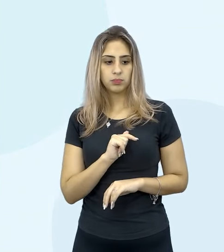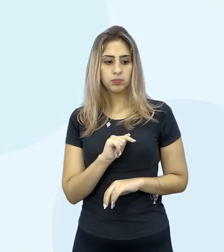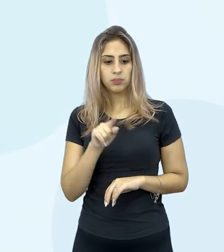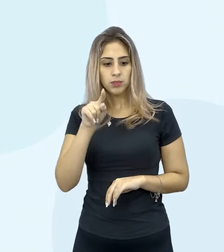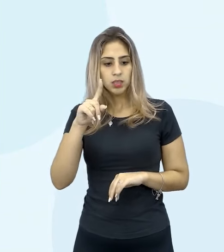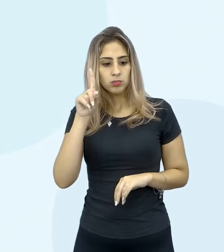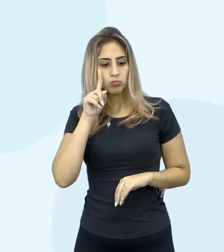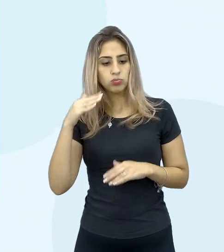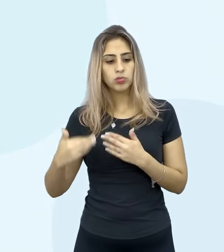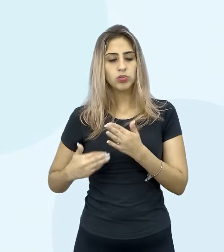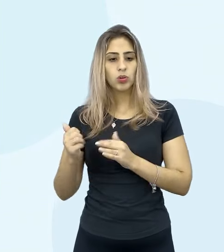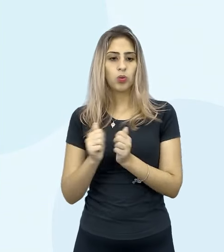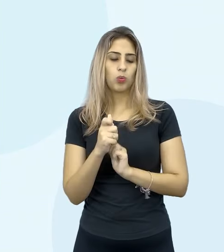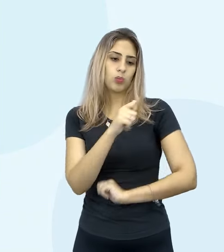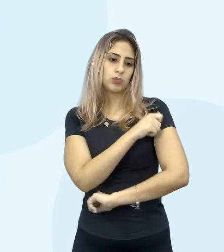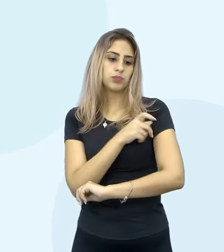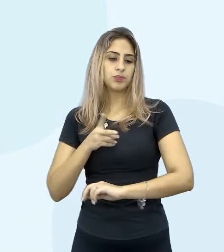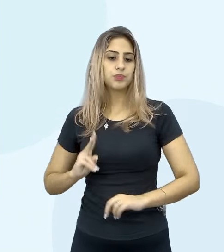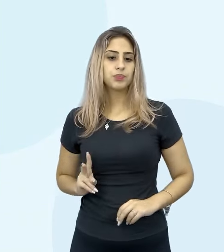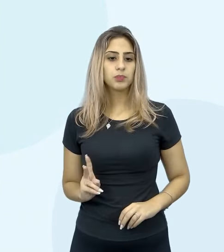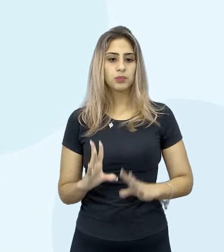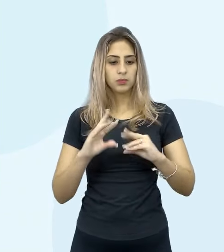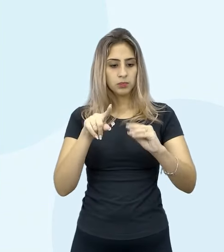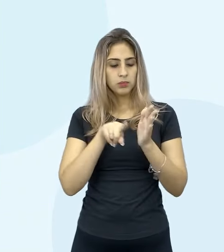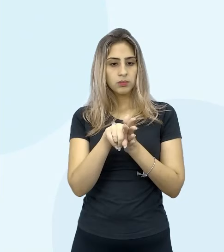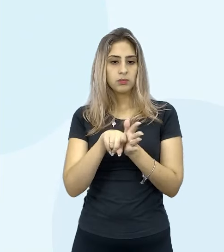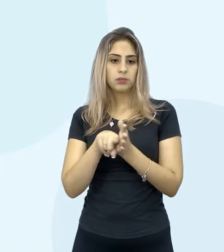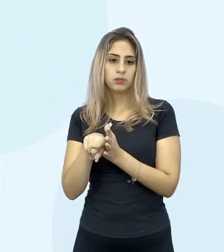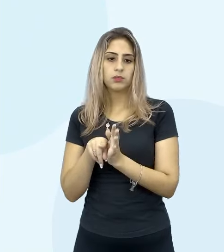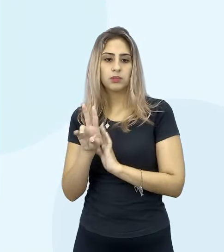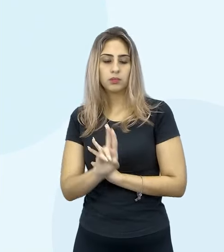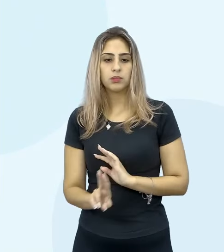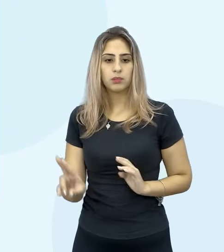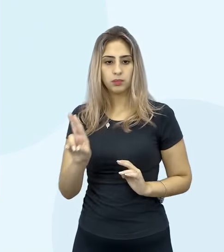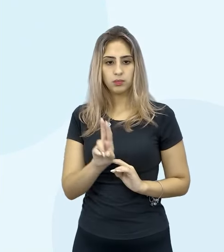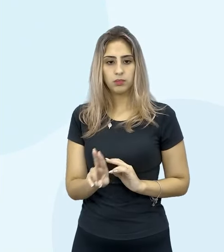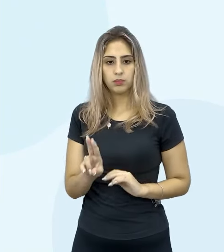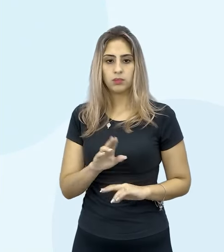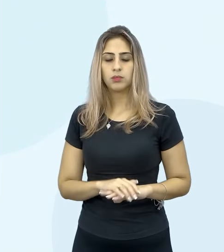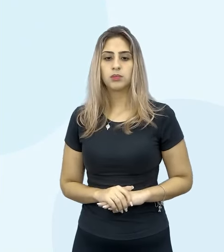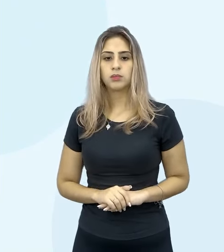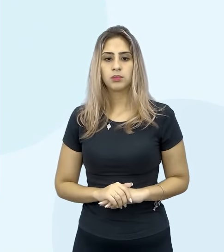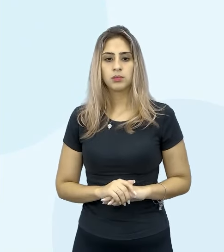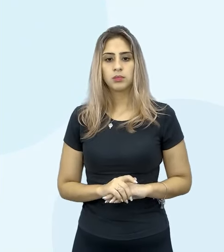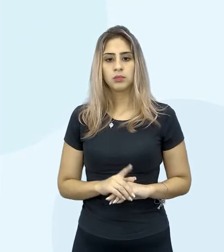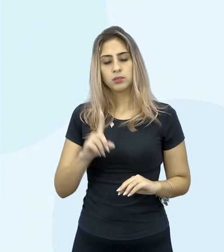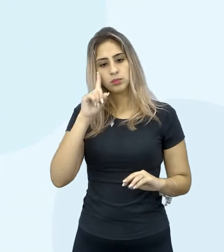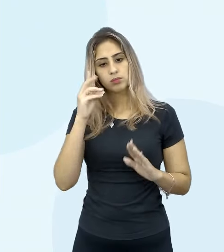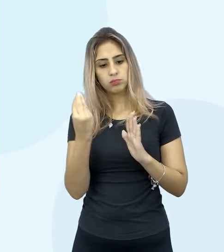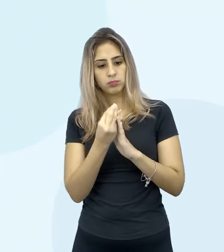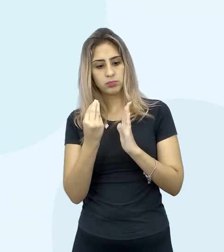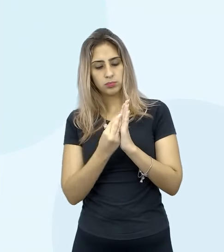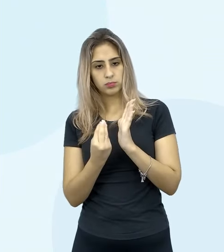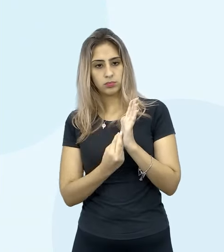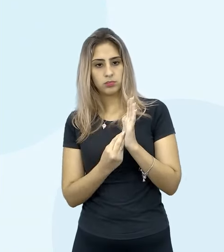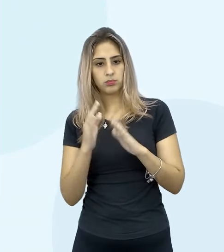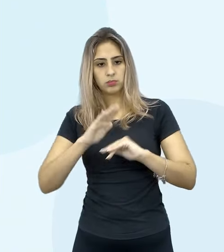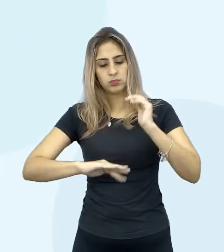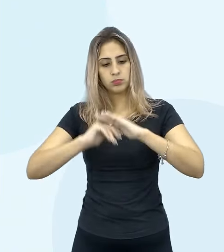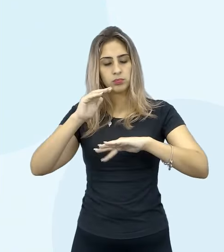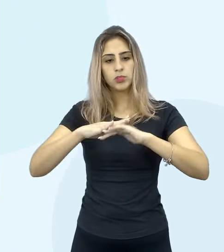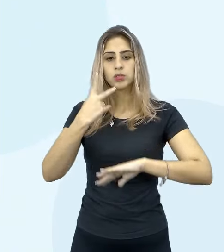essa rotina com os estudantes, né? De sempre, tudo que ele for investigar, utilizar o diário de bordo na construção do